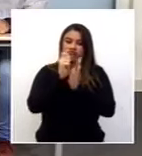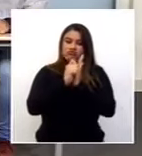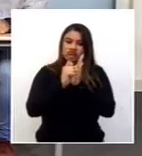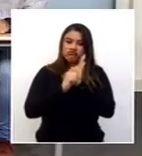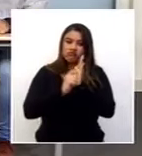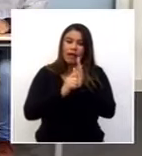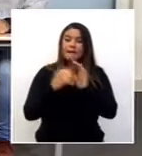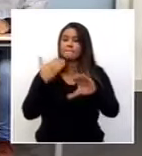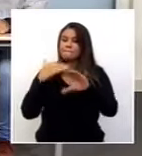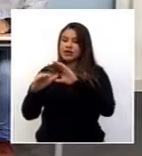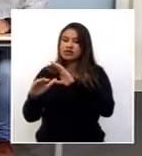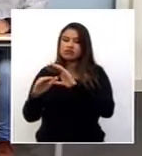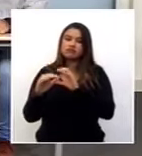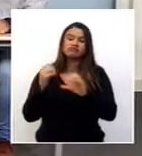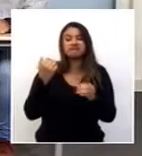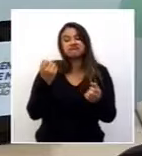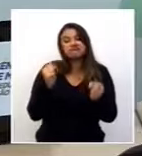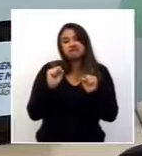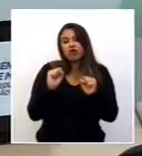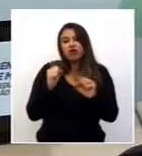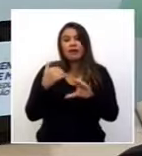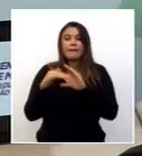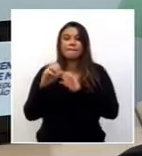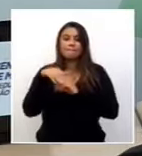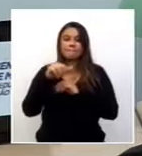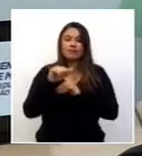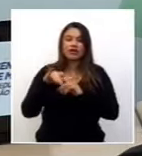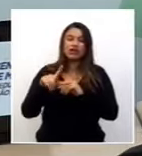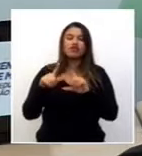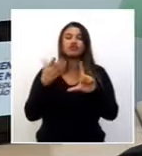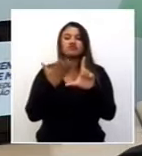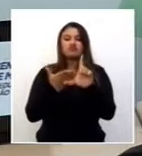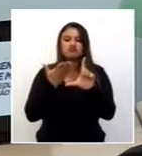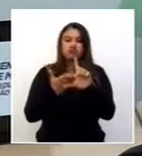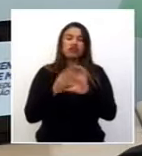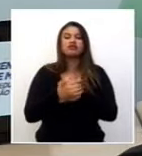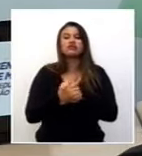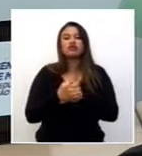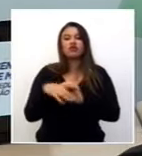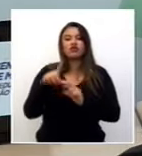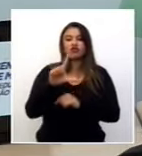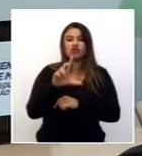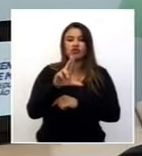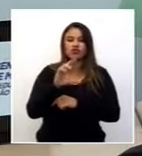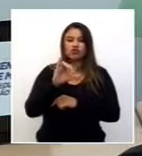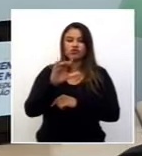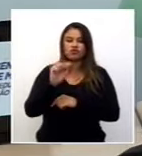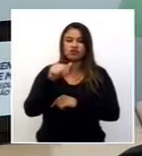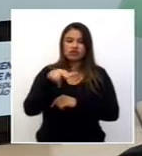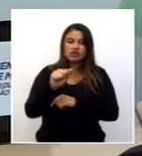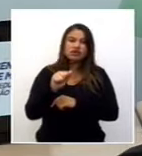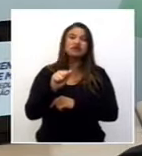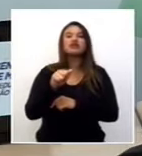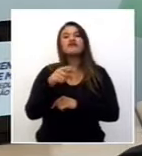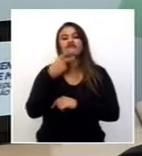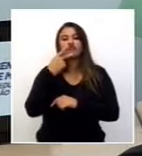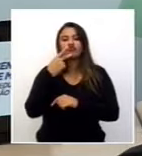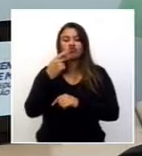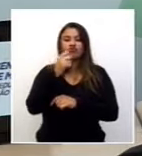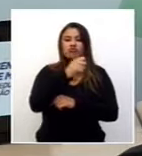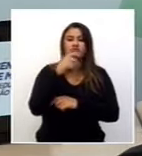professor Juliano fazendo registros diários e o Classroom. Professora Luciana falando dos aplicativos e